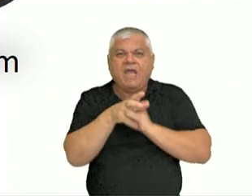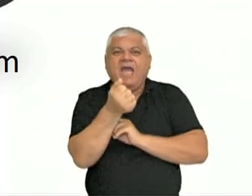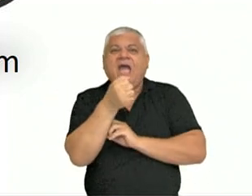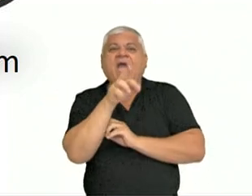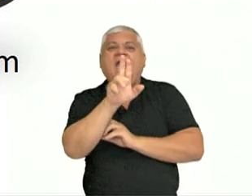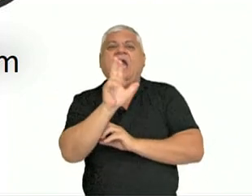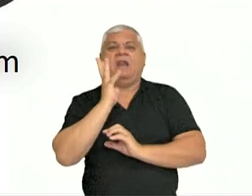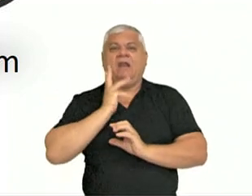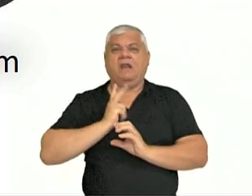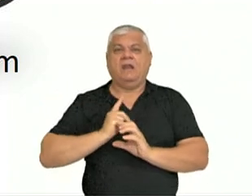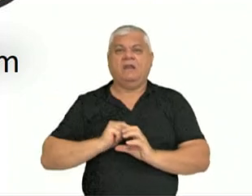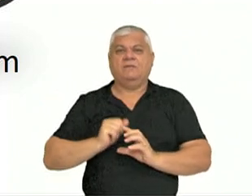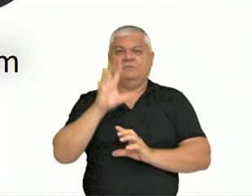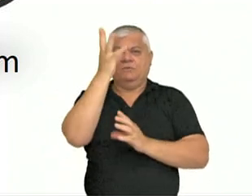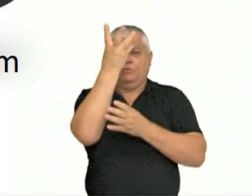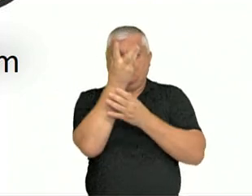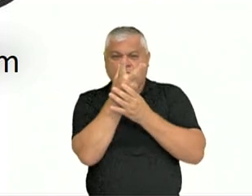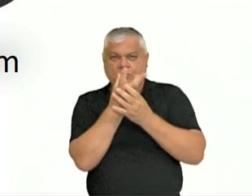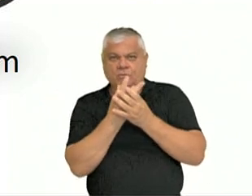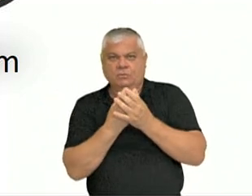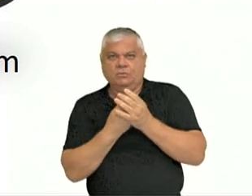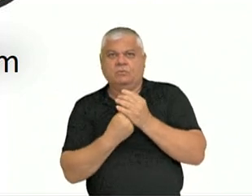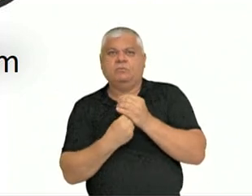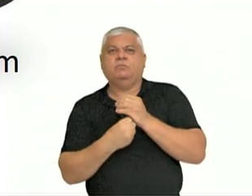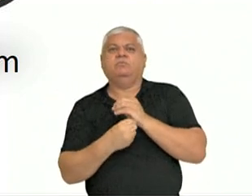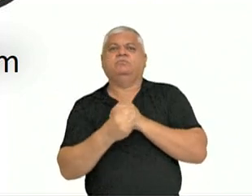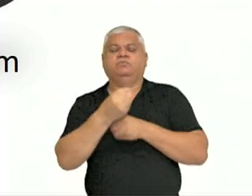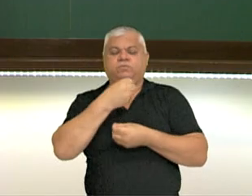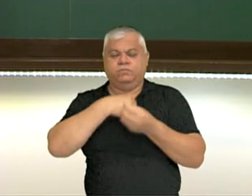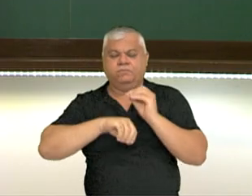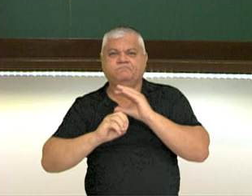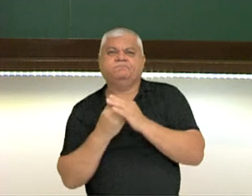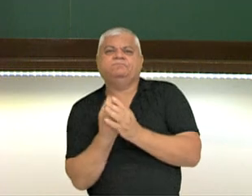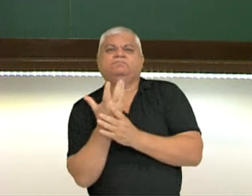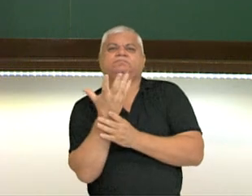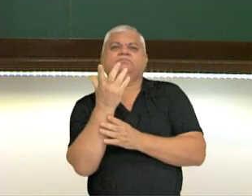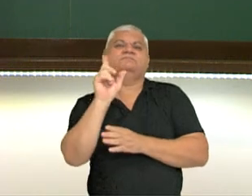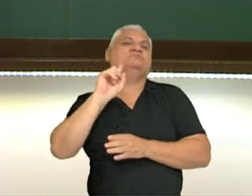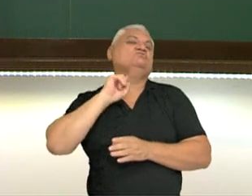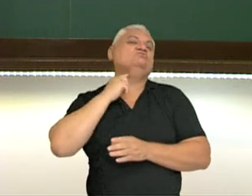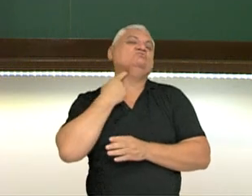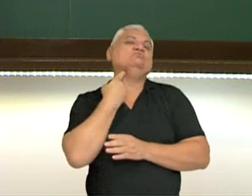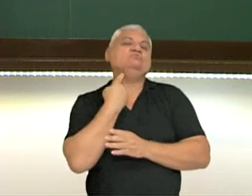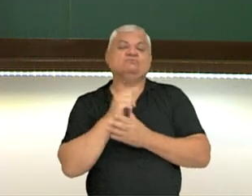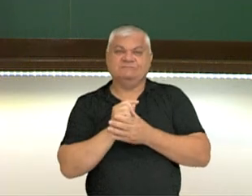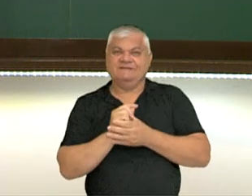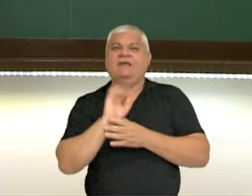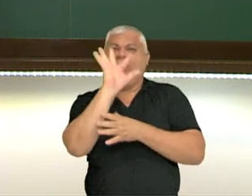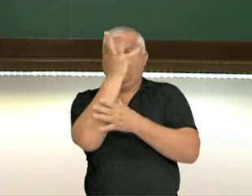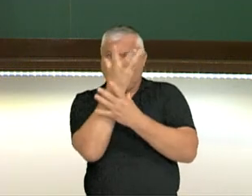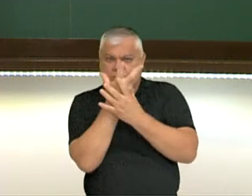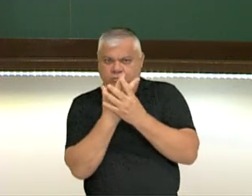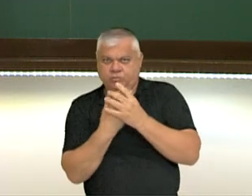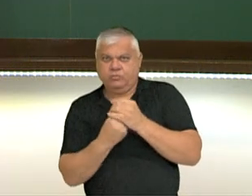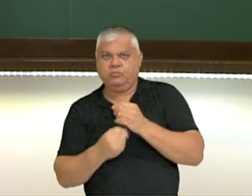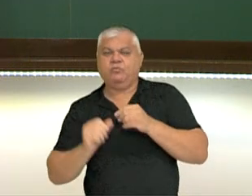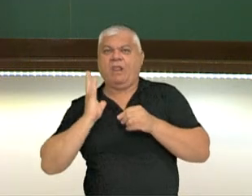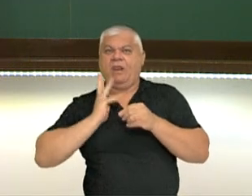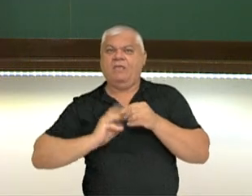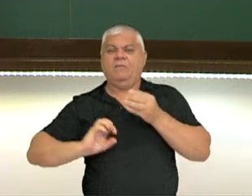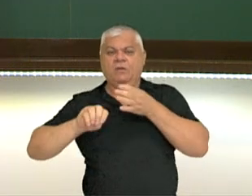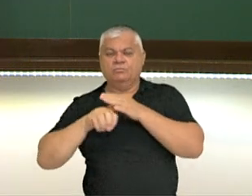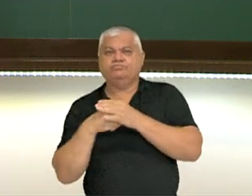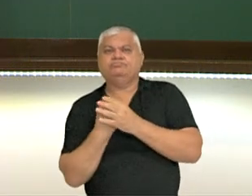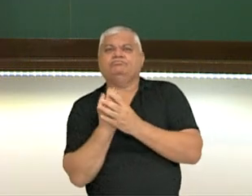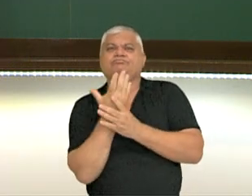gasosas acontecem, ou seja, a entrada de oxigênio e a saída de gás carbônico, tá? Então, a